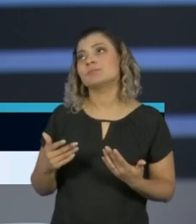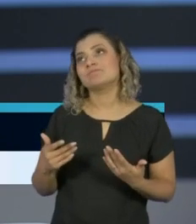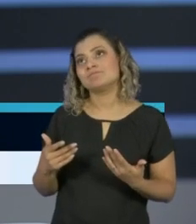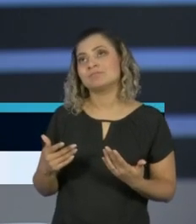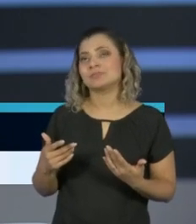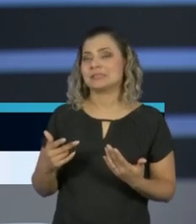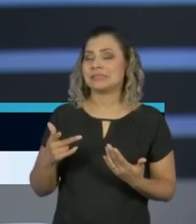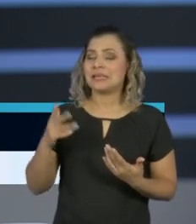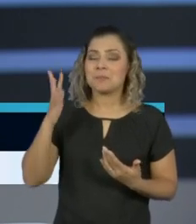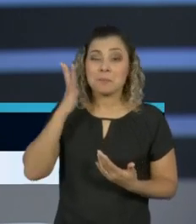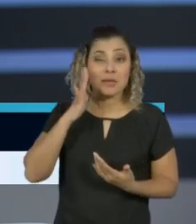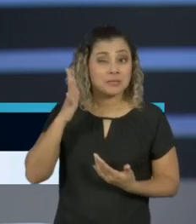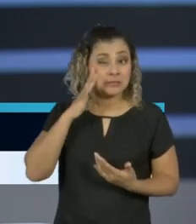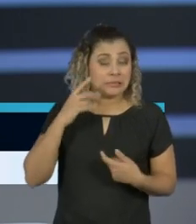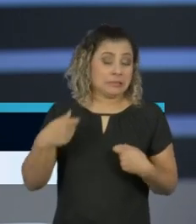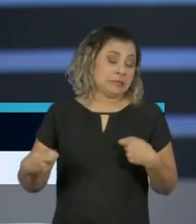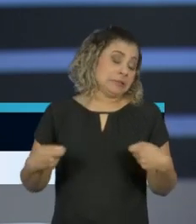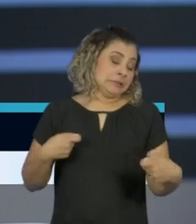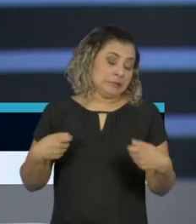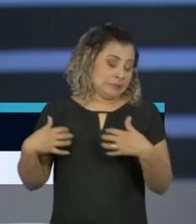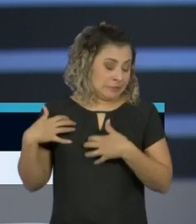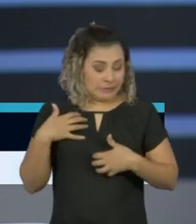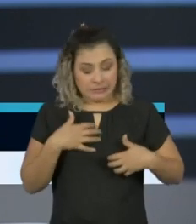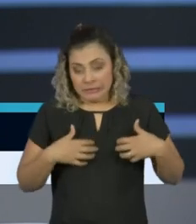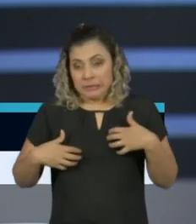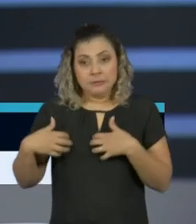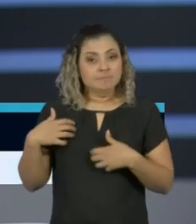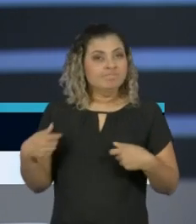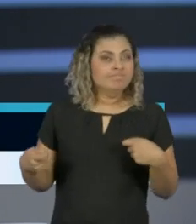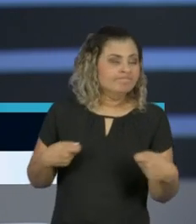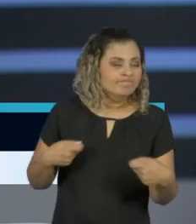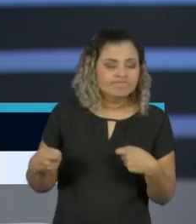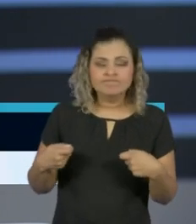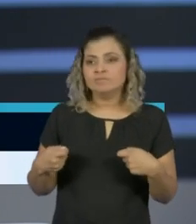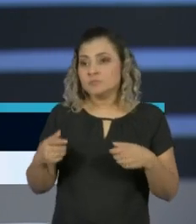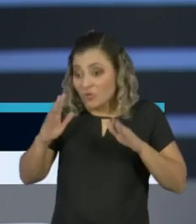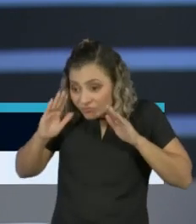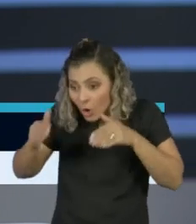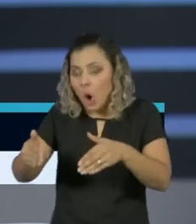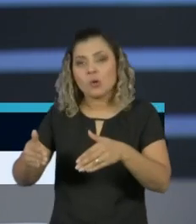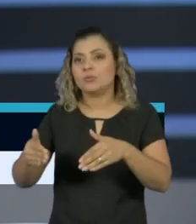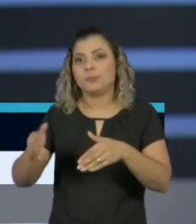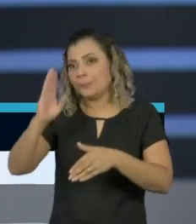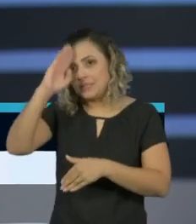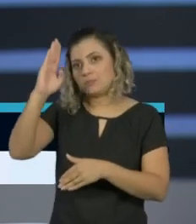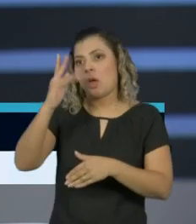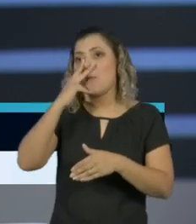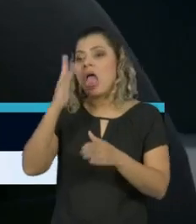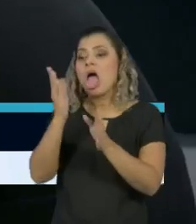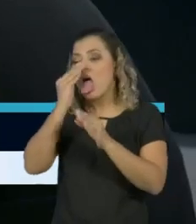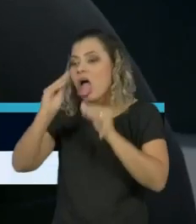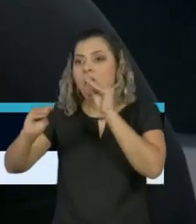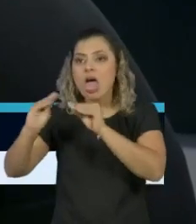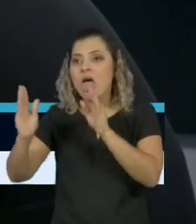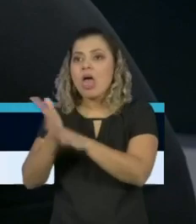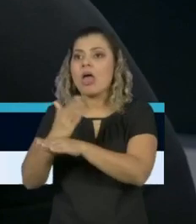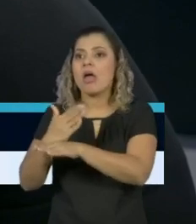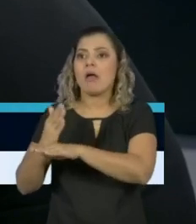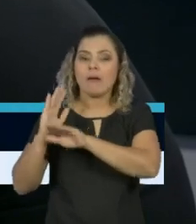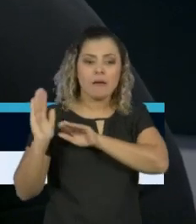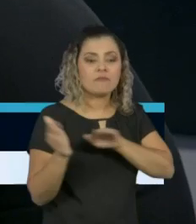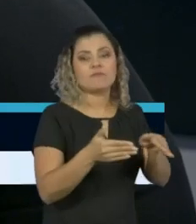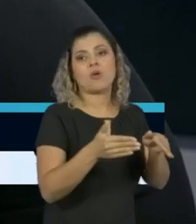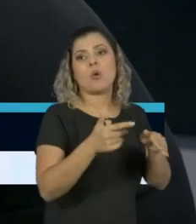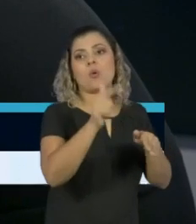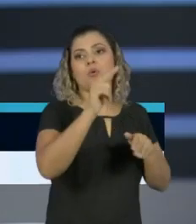gastar uma energia grande de quem tá manipulando e se desviando do que é o central pelo menos do meu ponto de vista